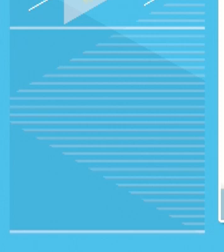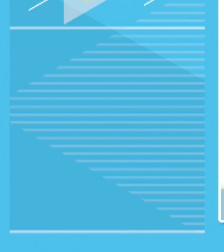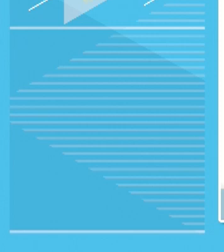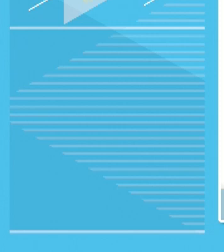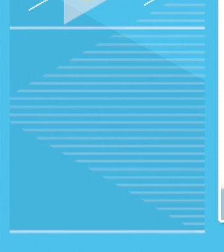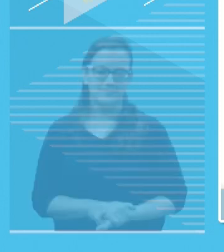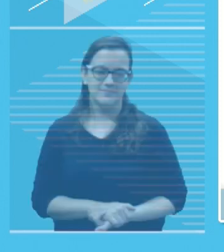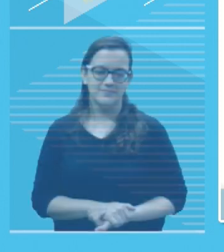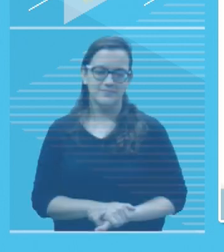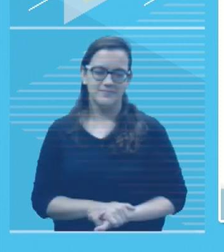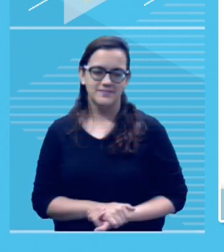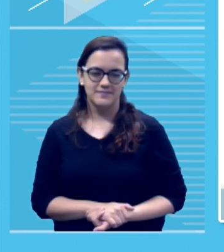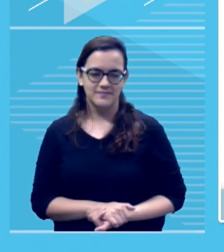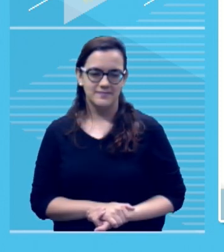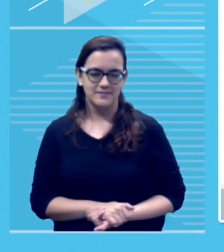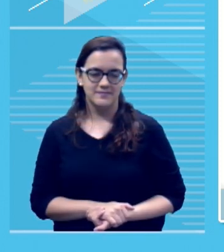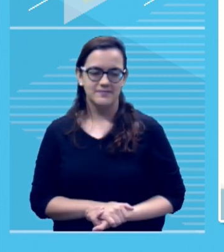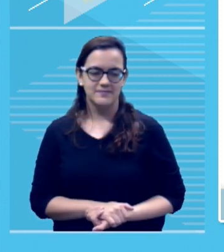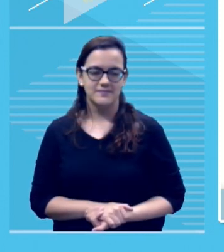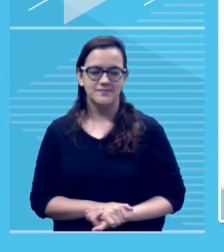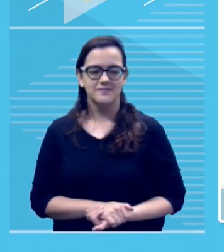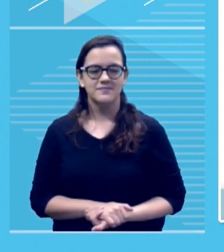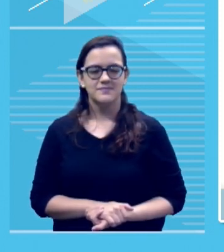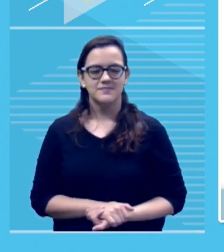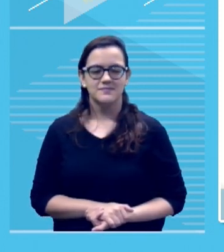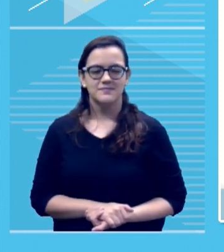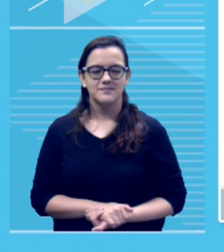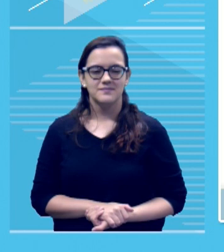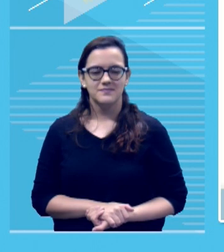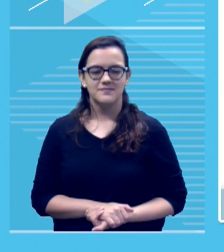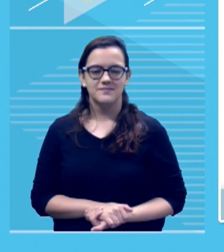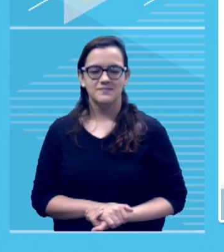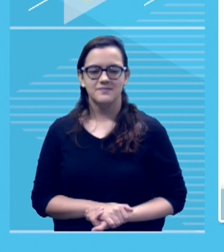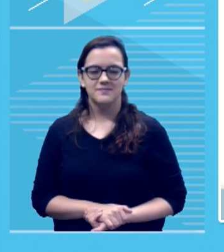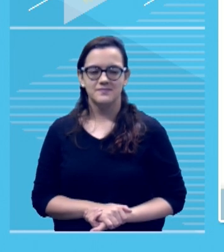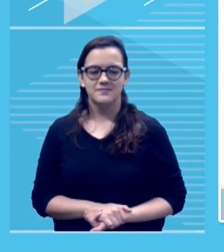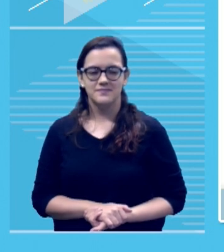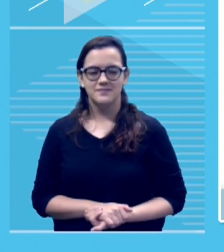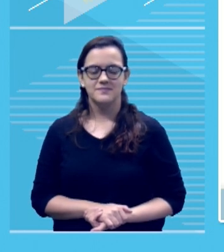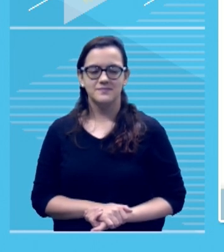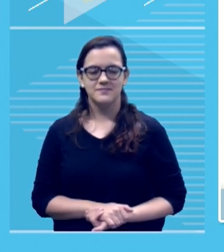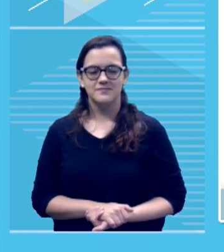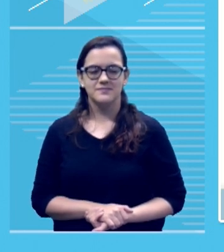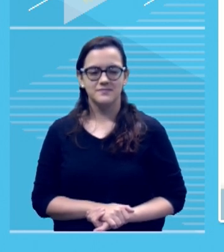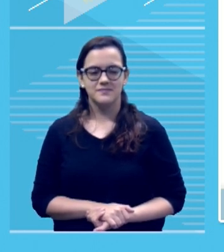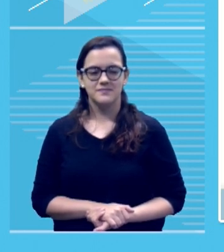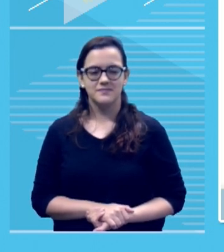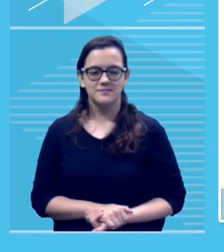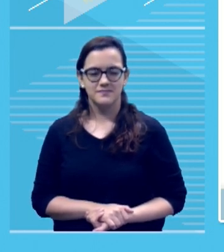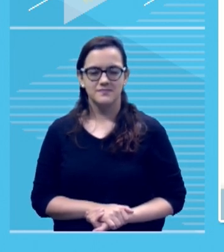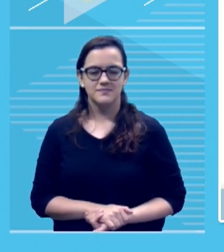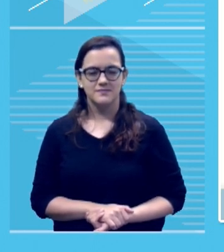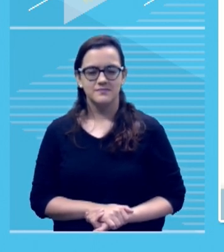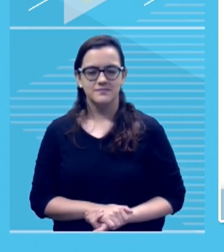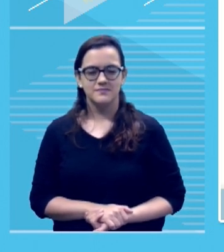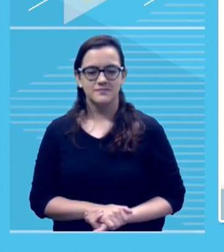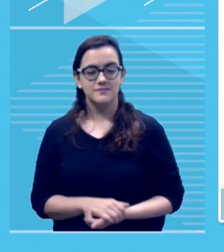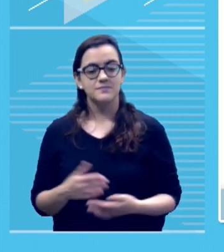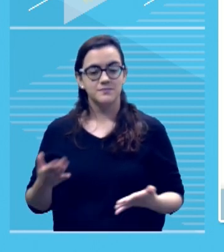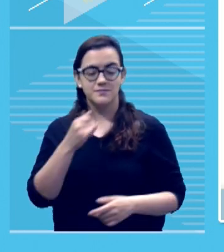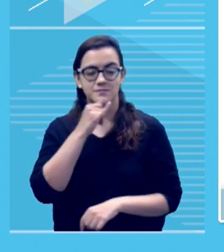Ok, voltamos, né? Vamos fazer a segunda questão. Olha só, uma questão de vestibular,